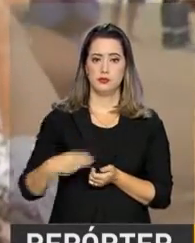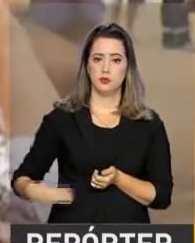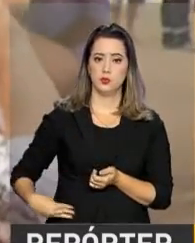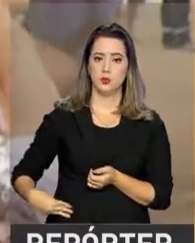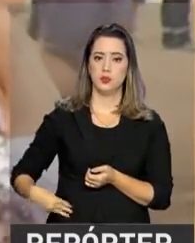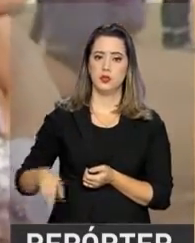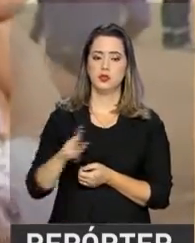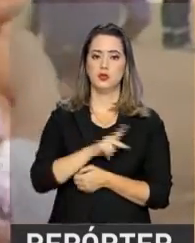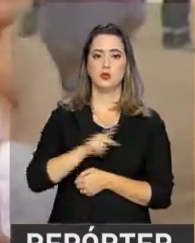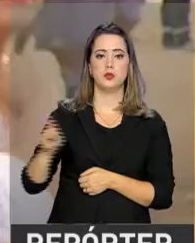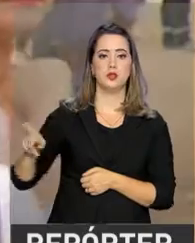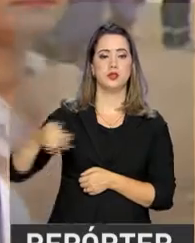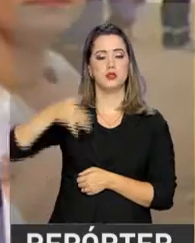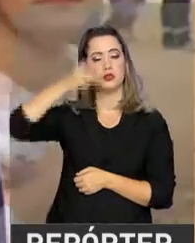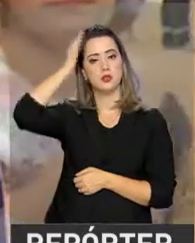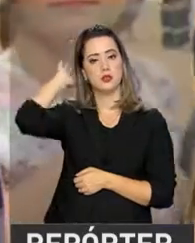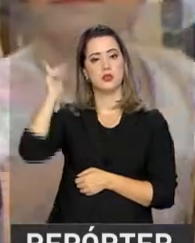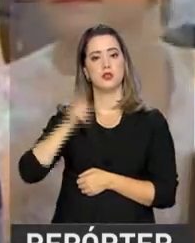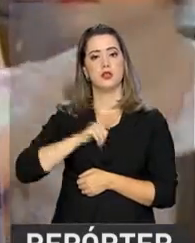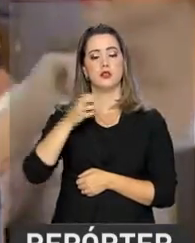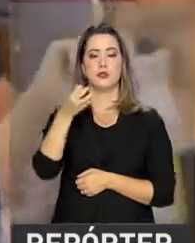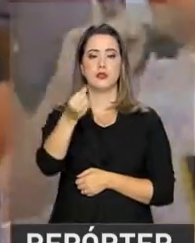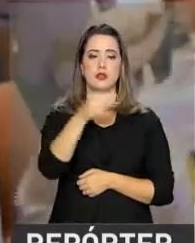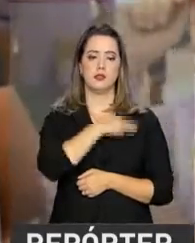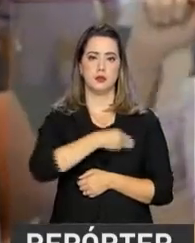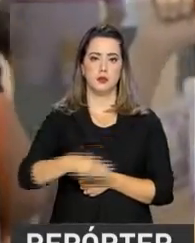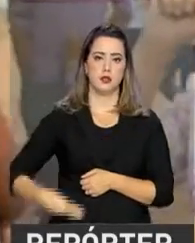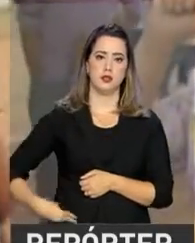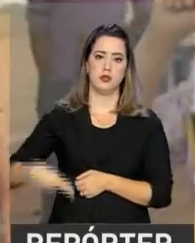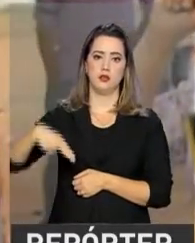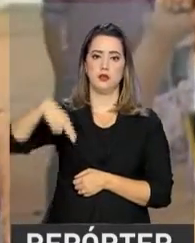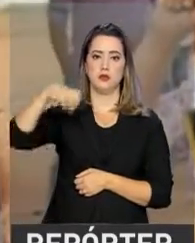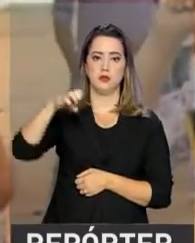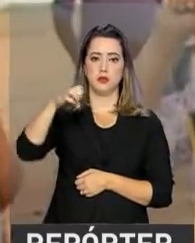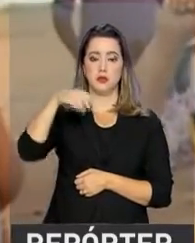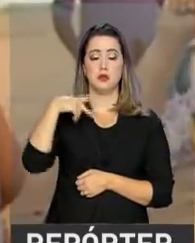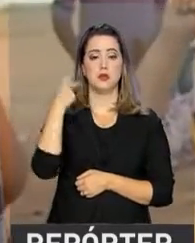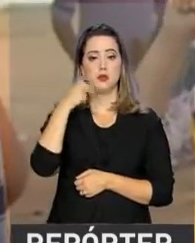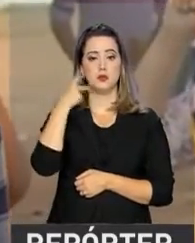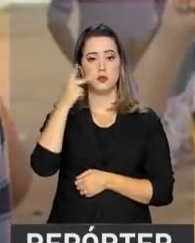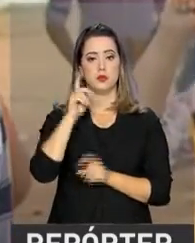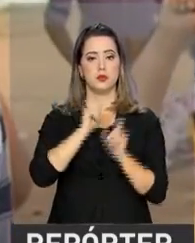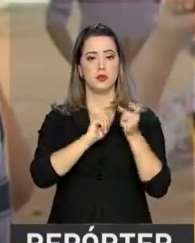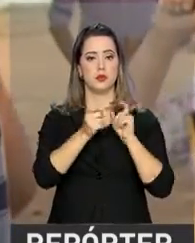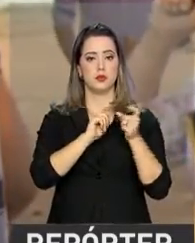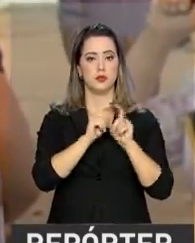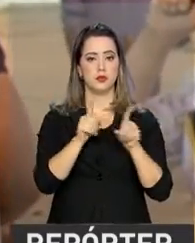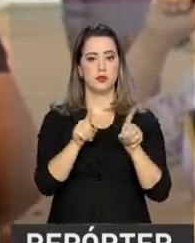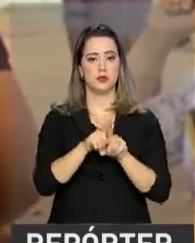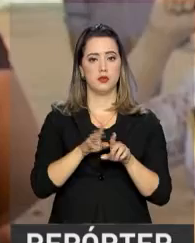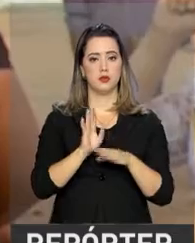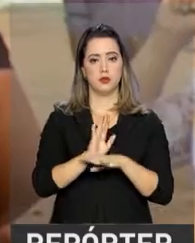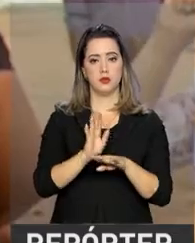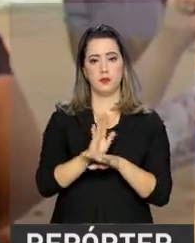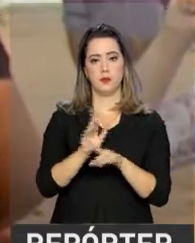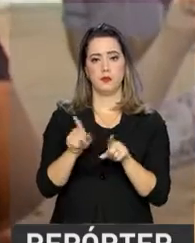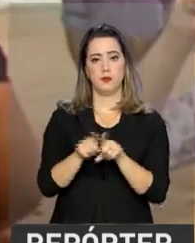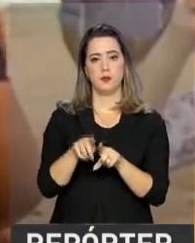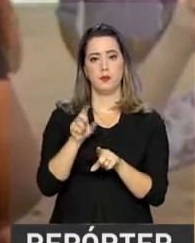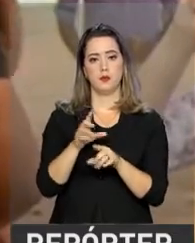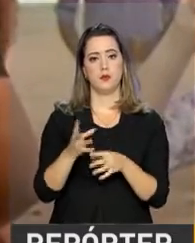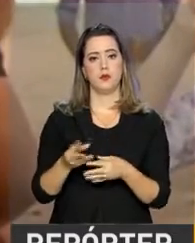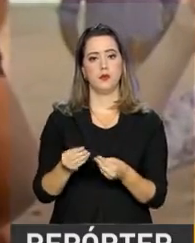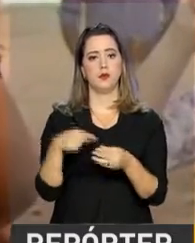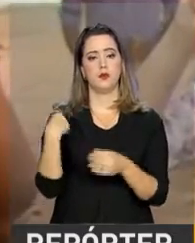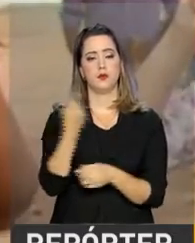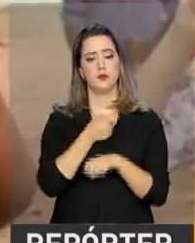6 ministros do Nordeste. Então eu creio que essa presença político-administrativa tem contribuído muito para que